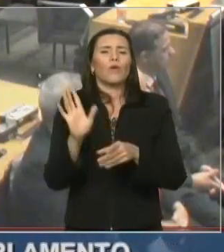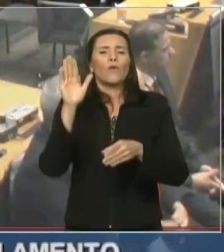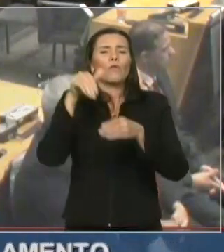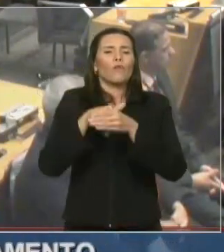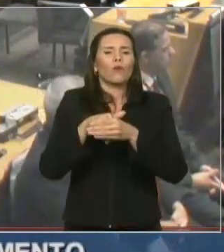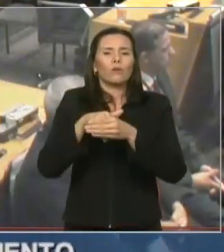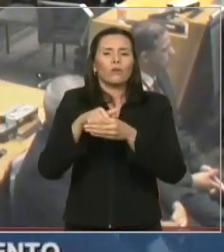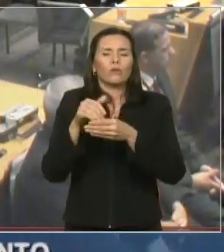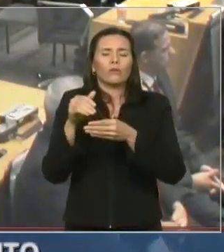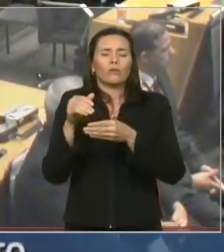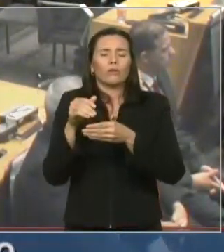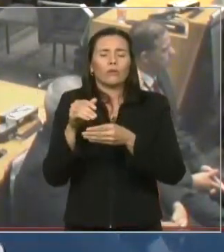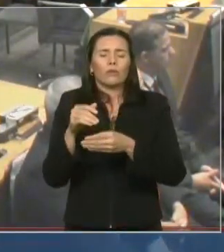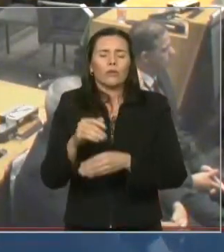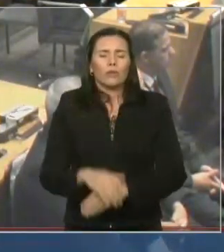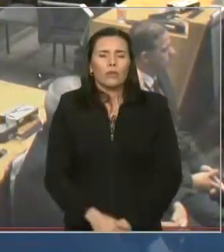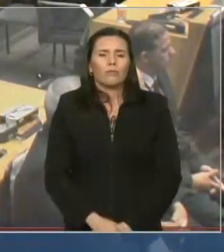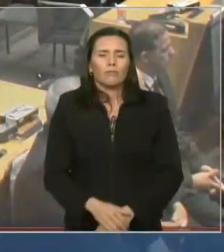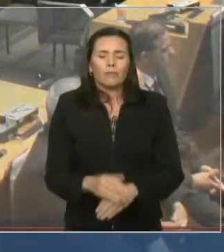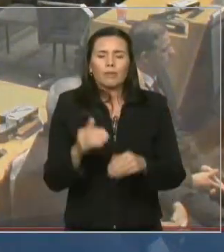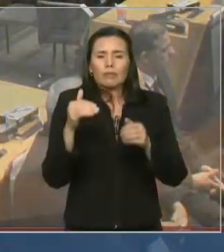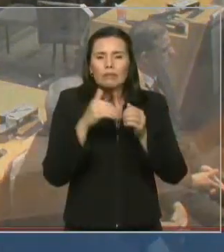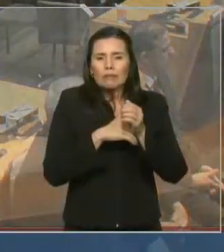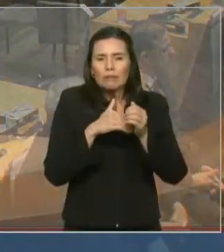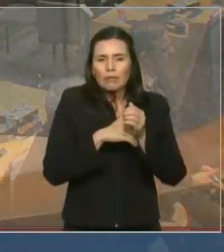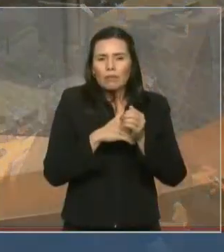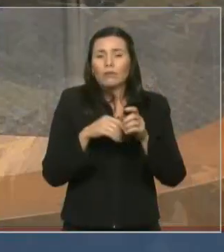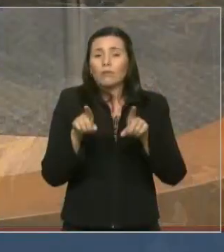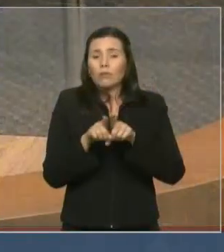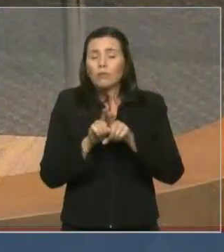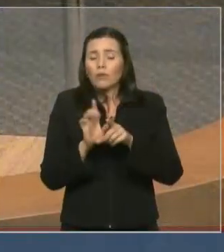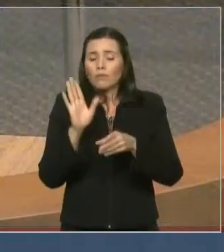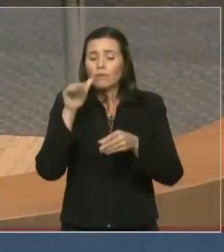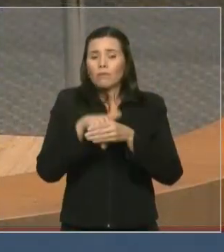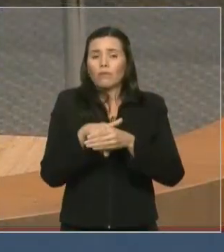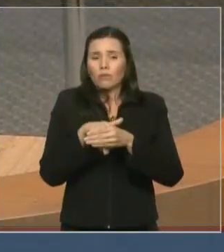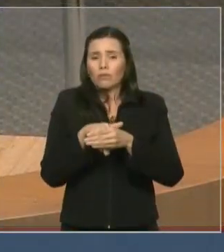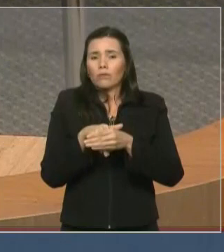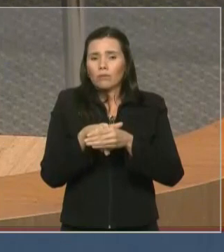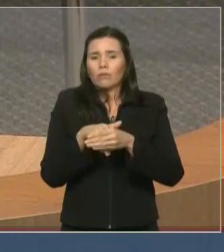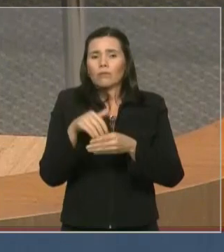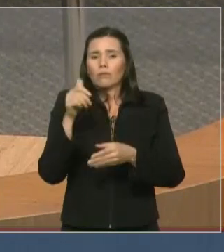o voto feminino. No voto feminino de 32,